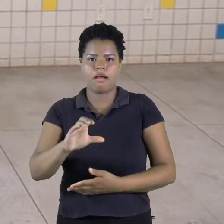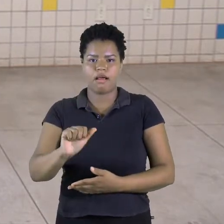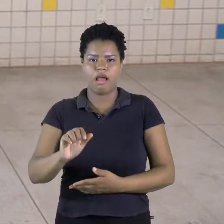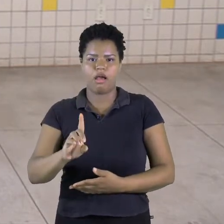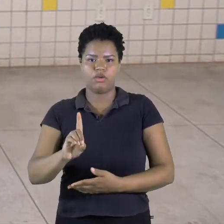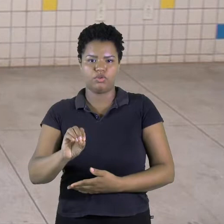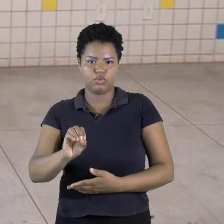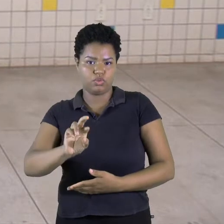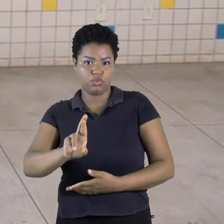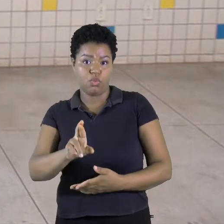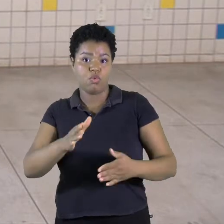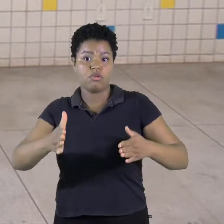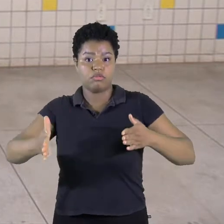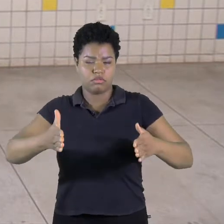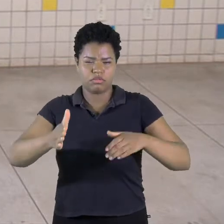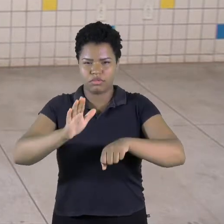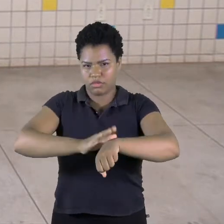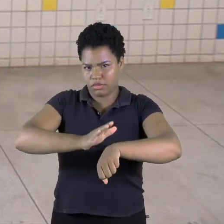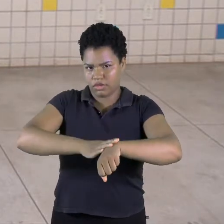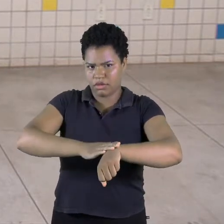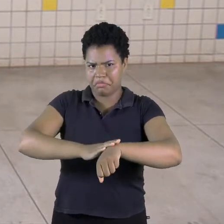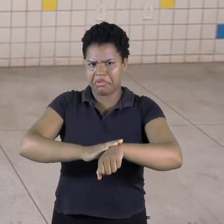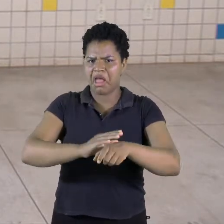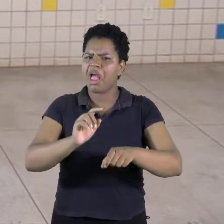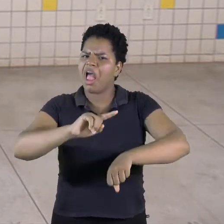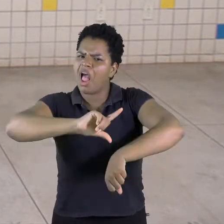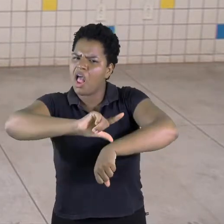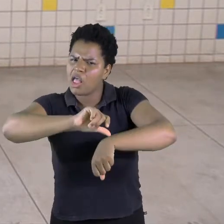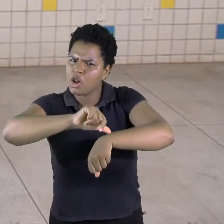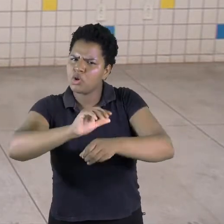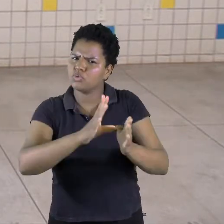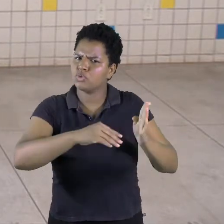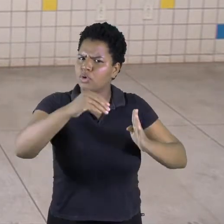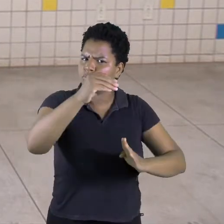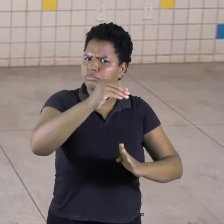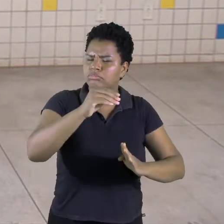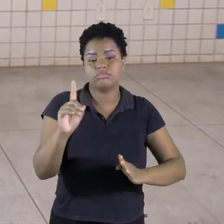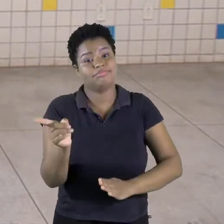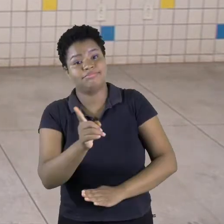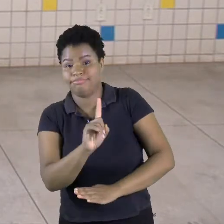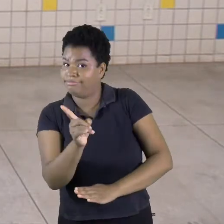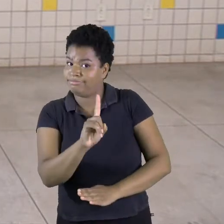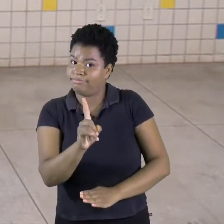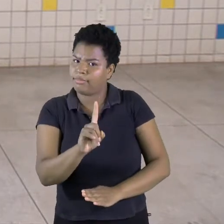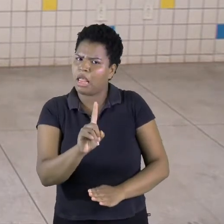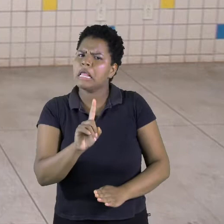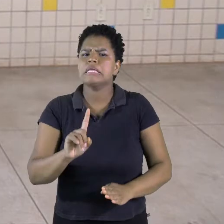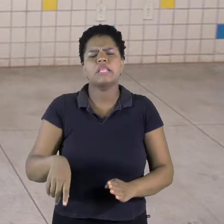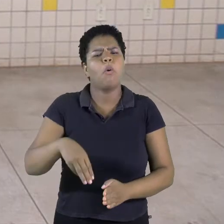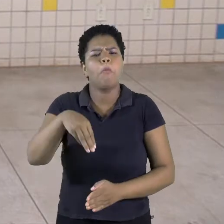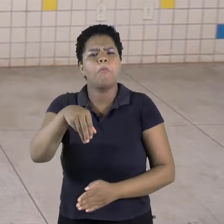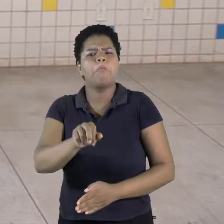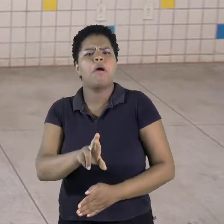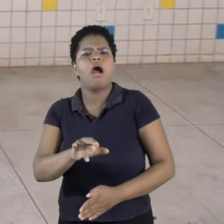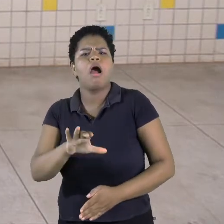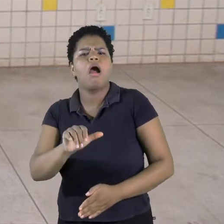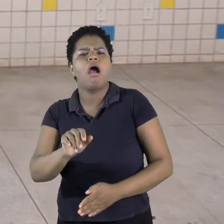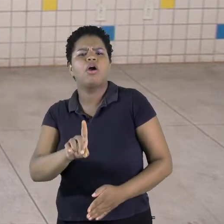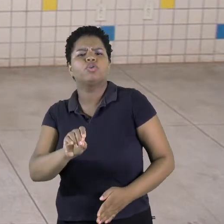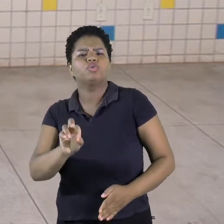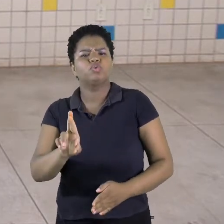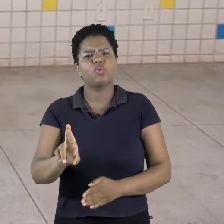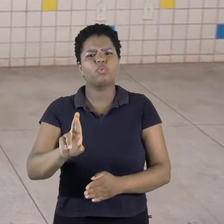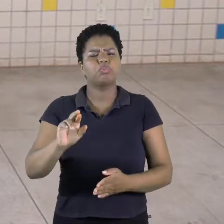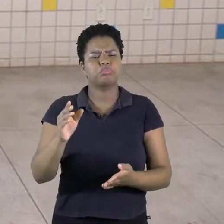Marcadores temporais? Relógio? Calendário? É isso? Não. Então, o que é marcador temporal? Na